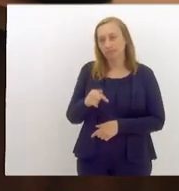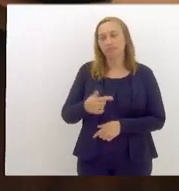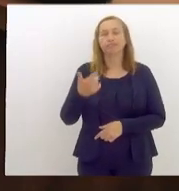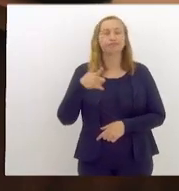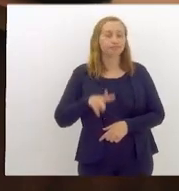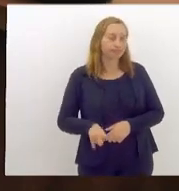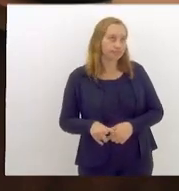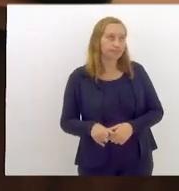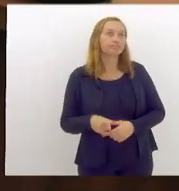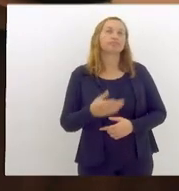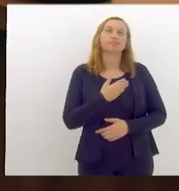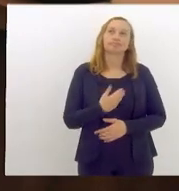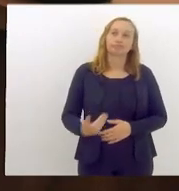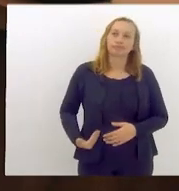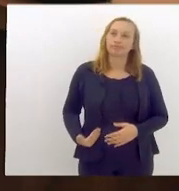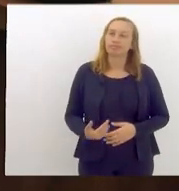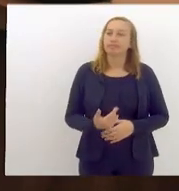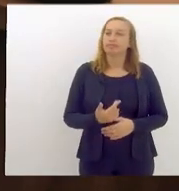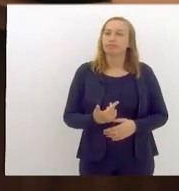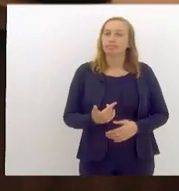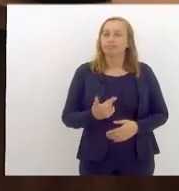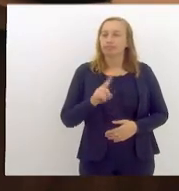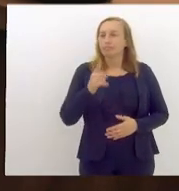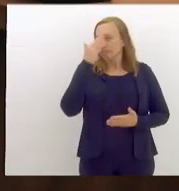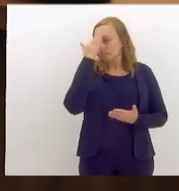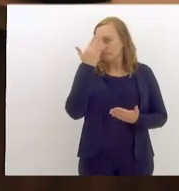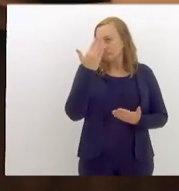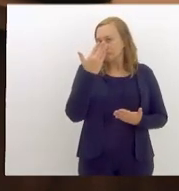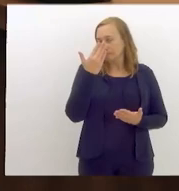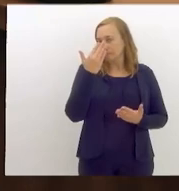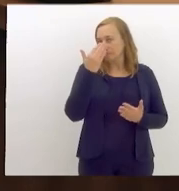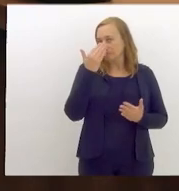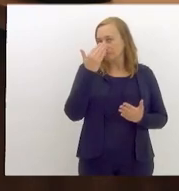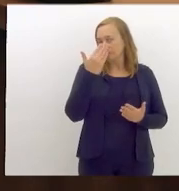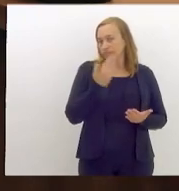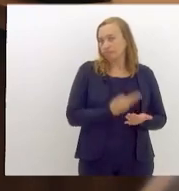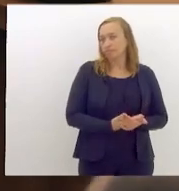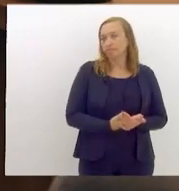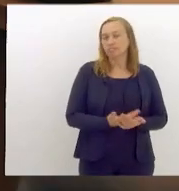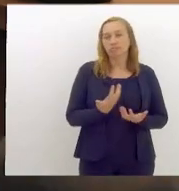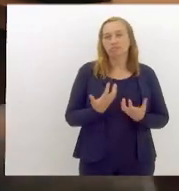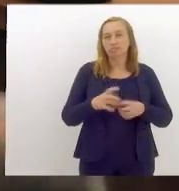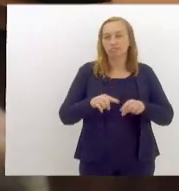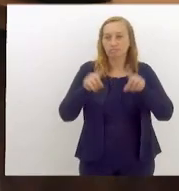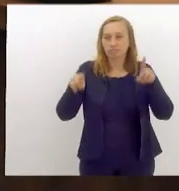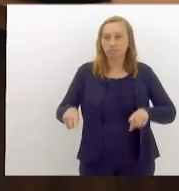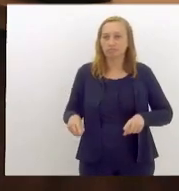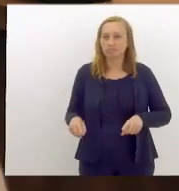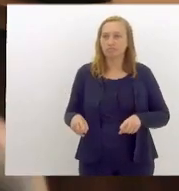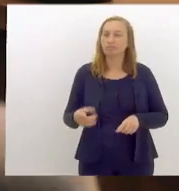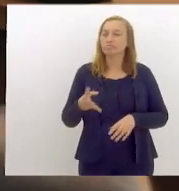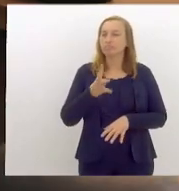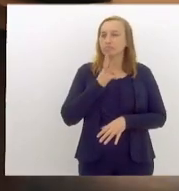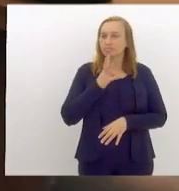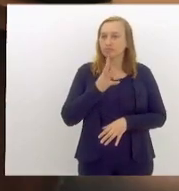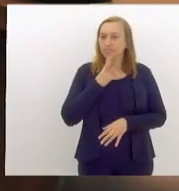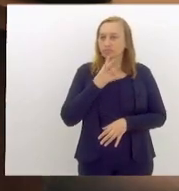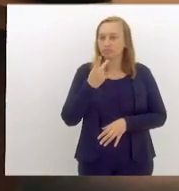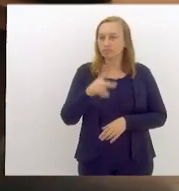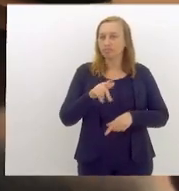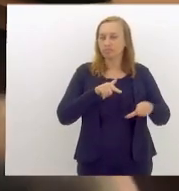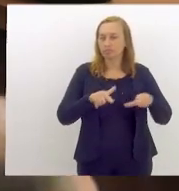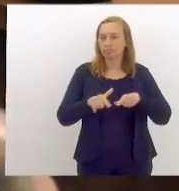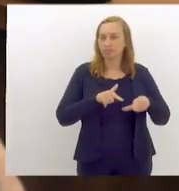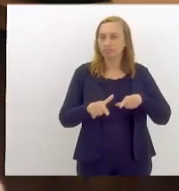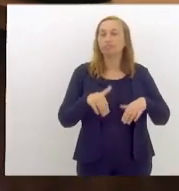de novo esse governo que não tem palavra que não quer que os servidores e os servidores sejam reconhecidos na sua